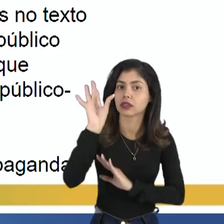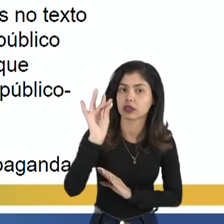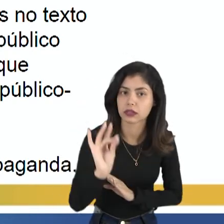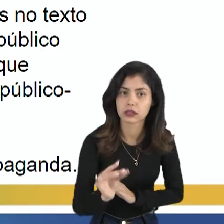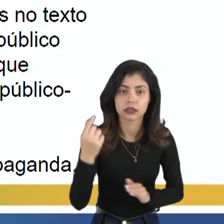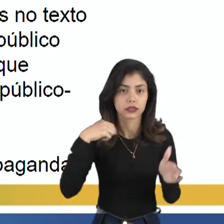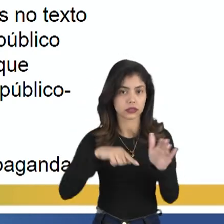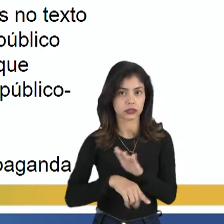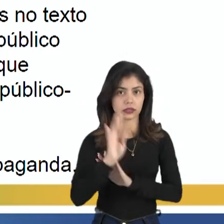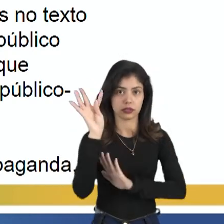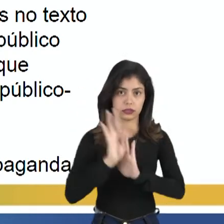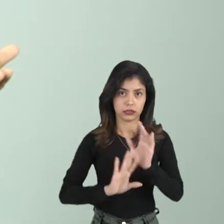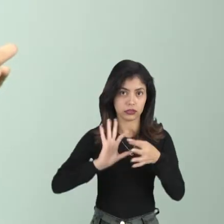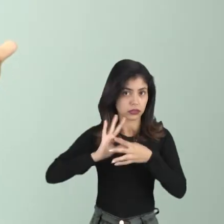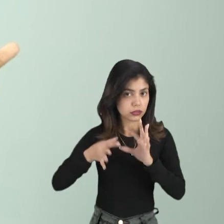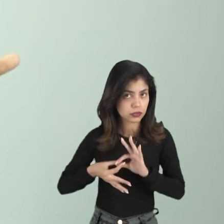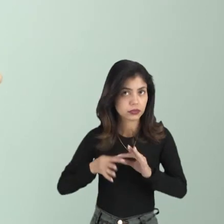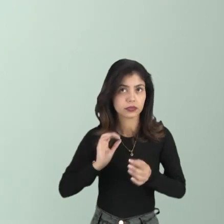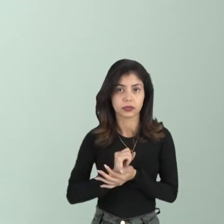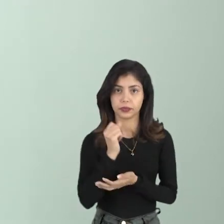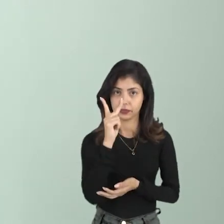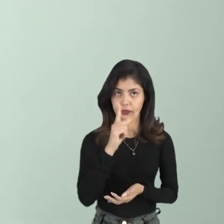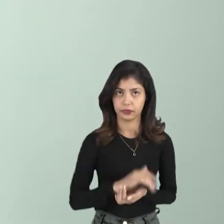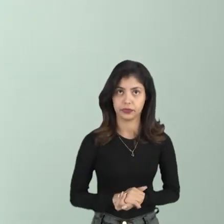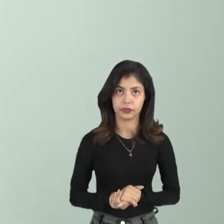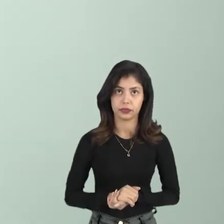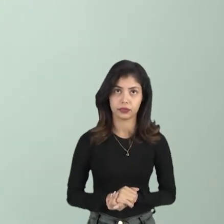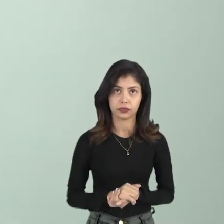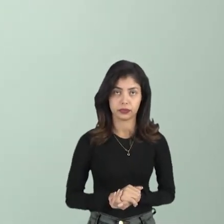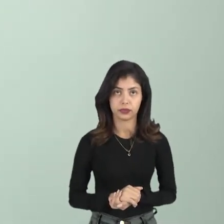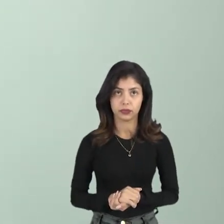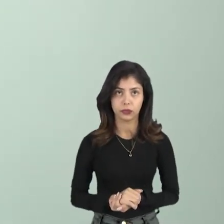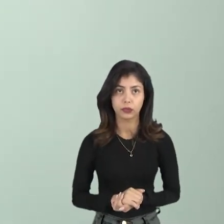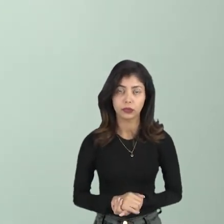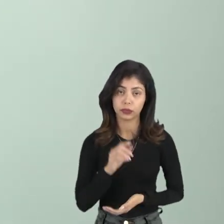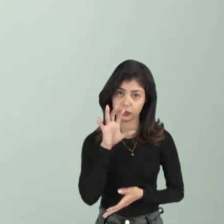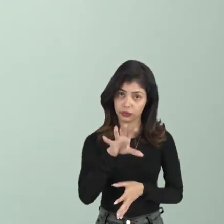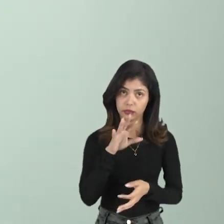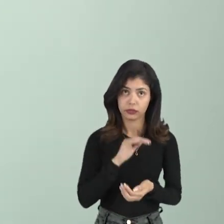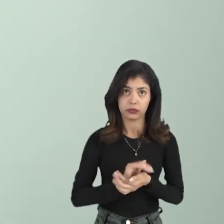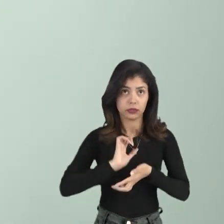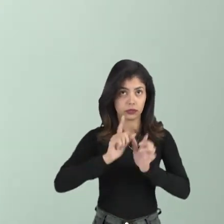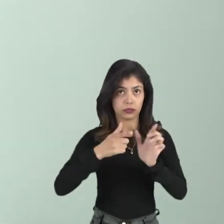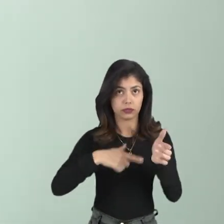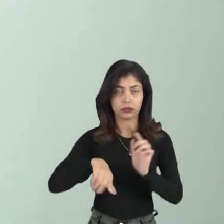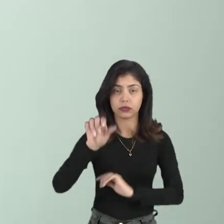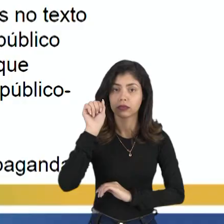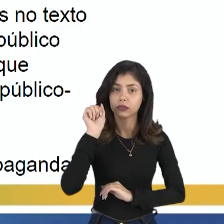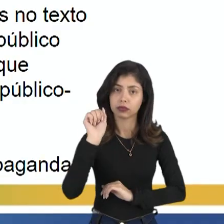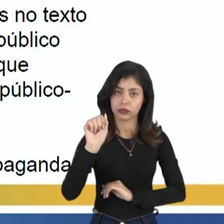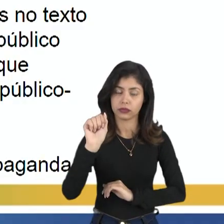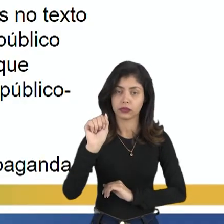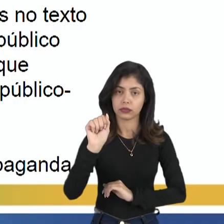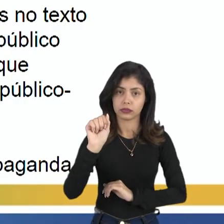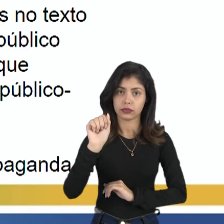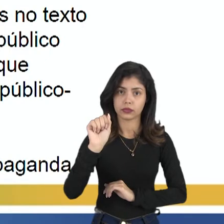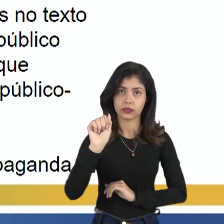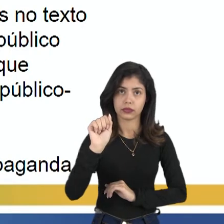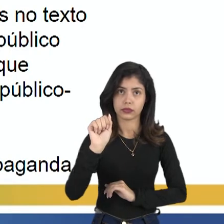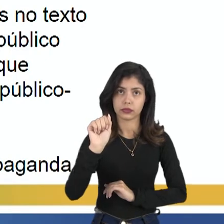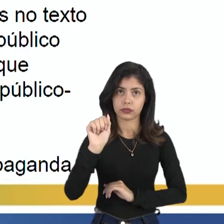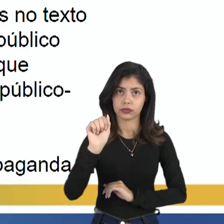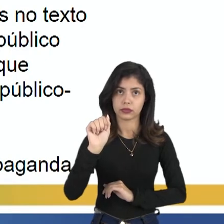significado dentro daquele contexto, ok? Então, dessa forma, a alternativa correta